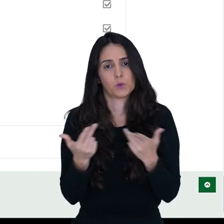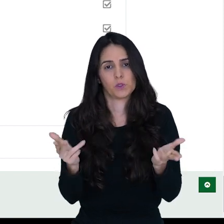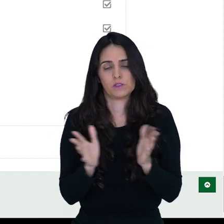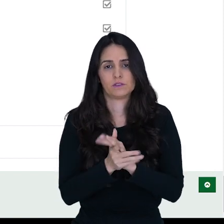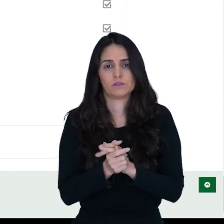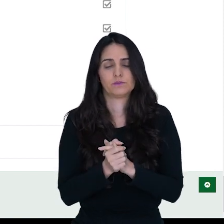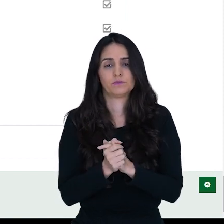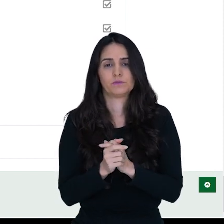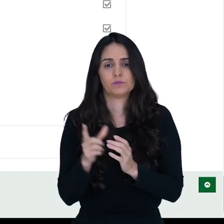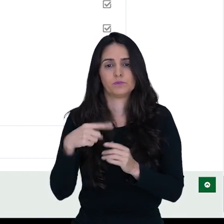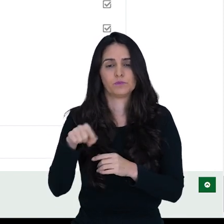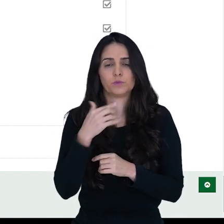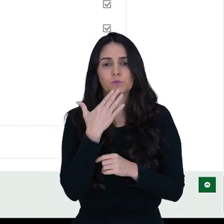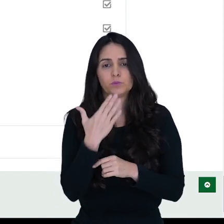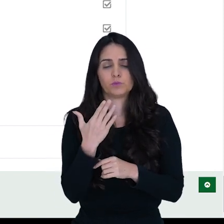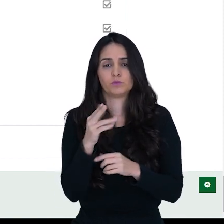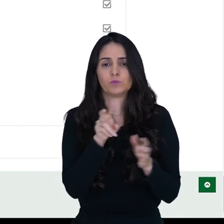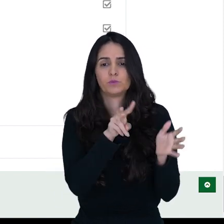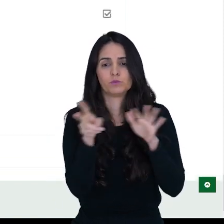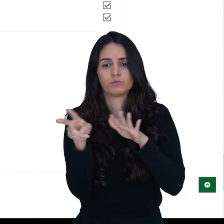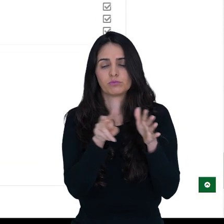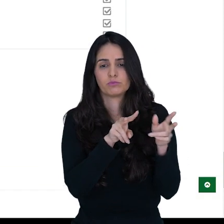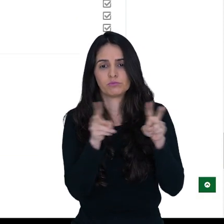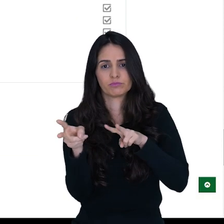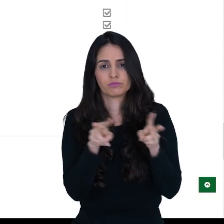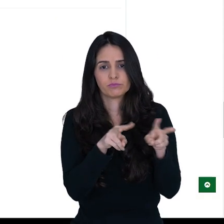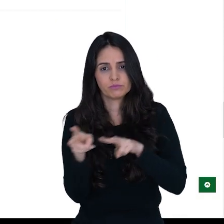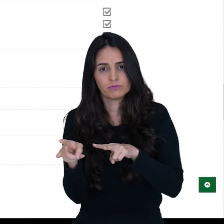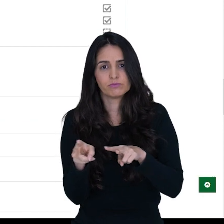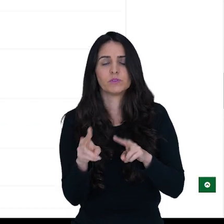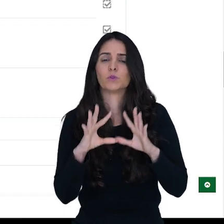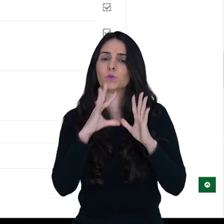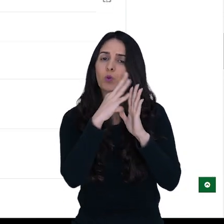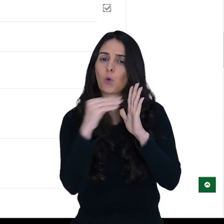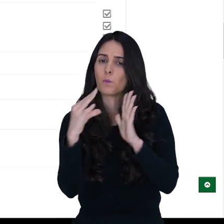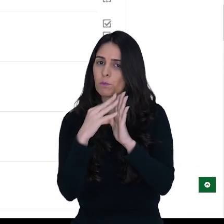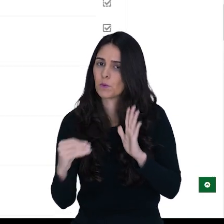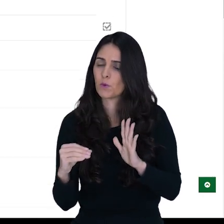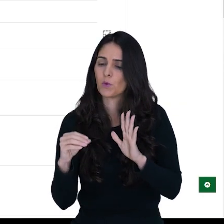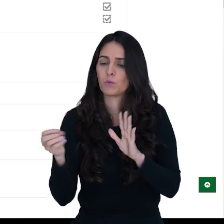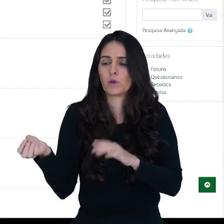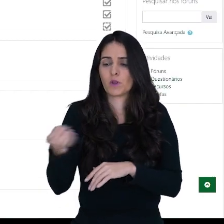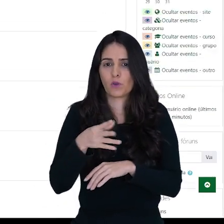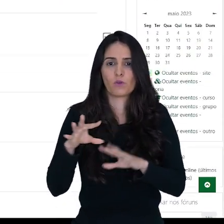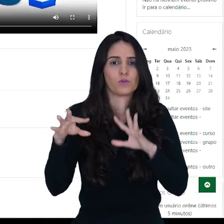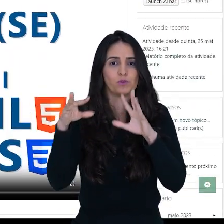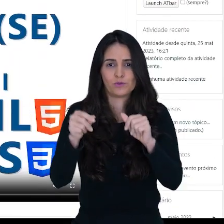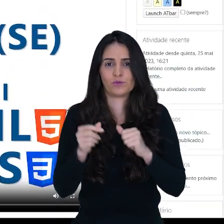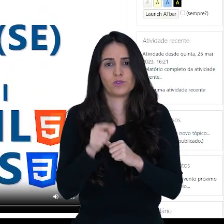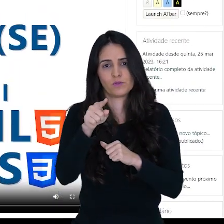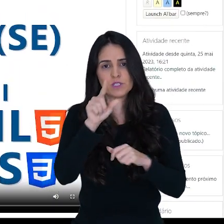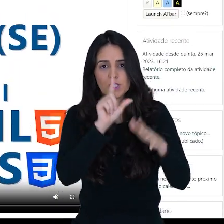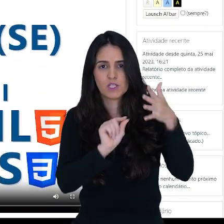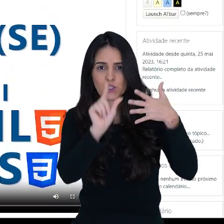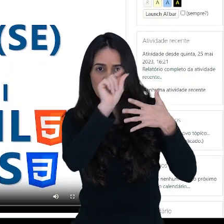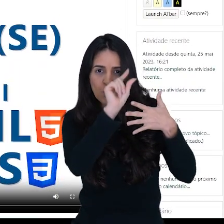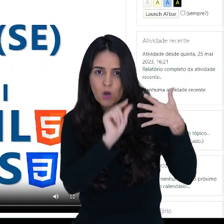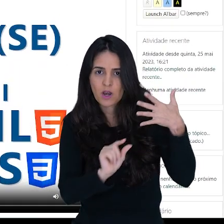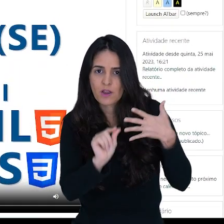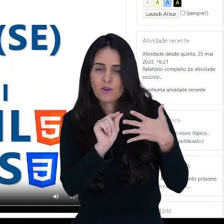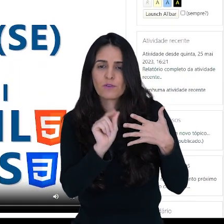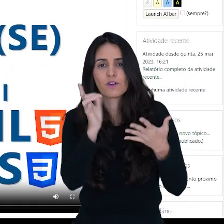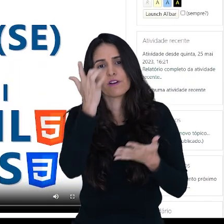né Essas são as únicas coisas mas tudo que nós pedimos na importação veio para essa sala nova